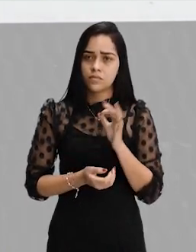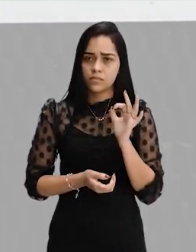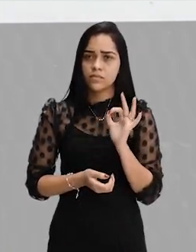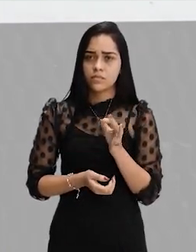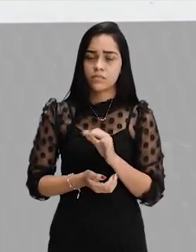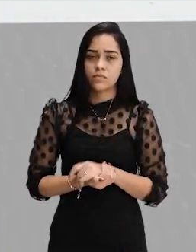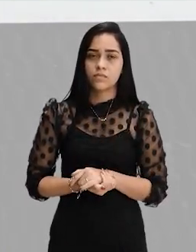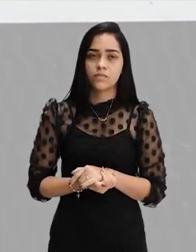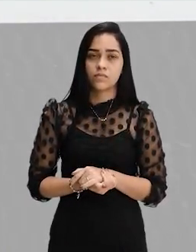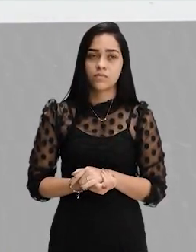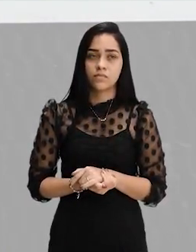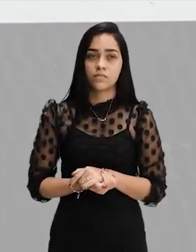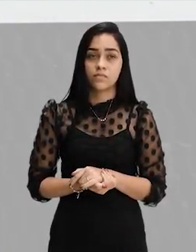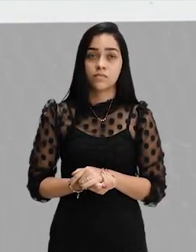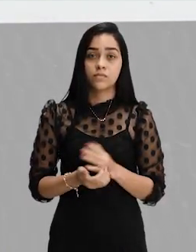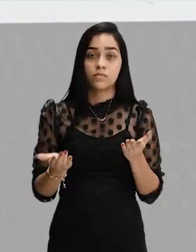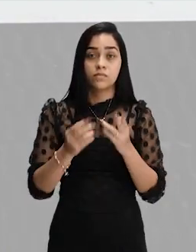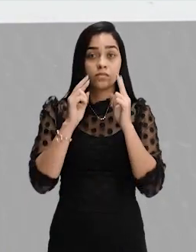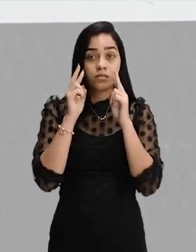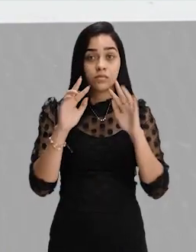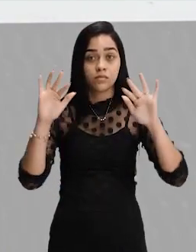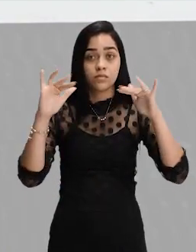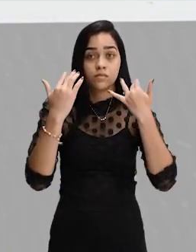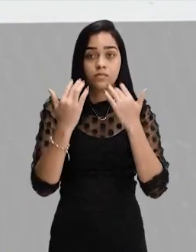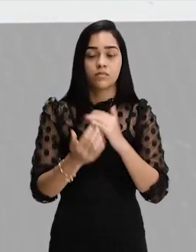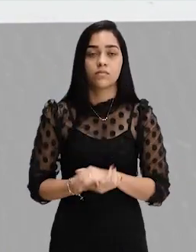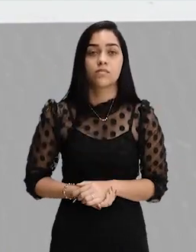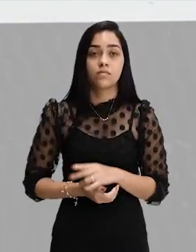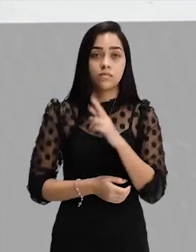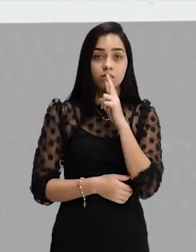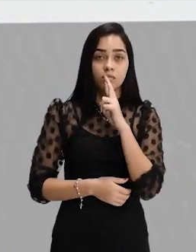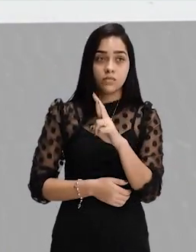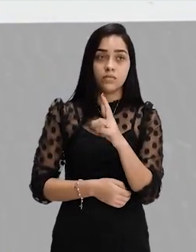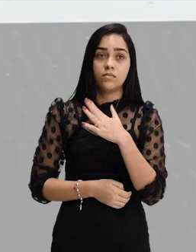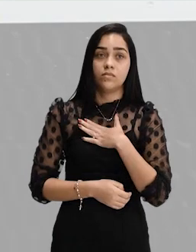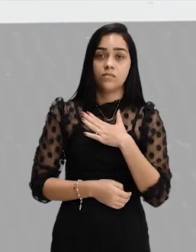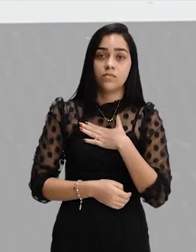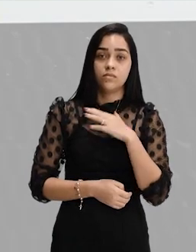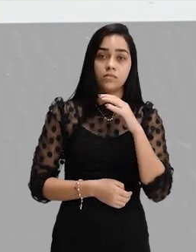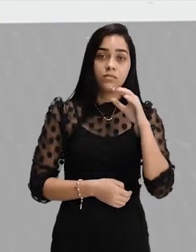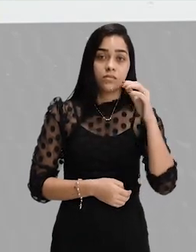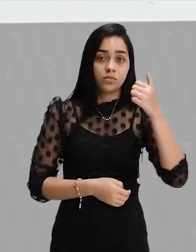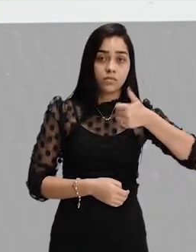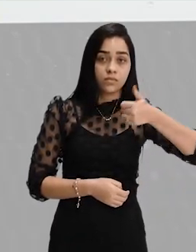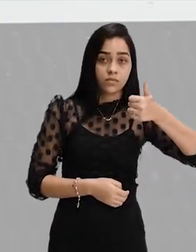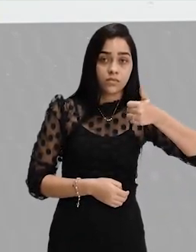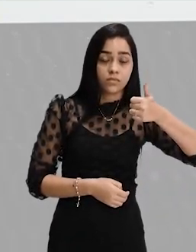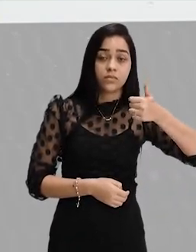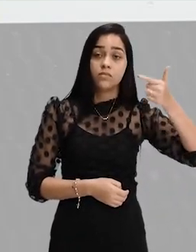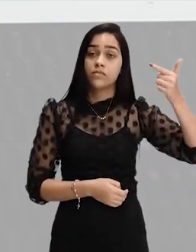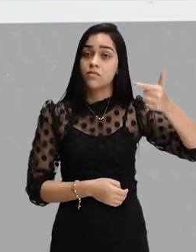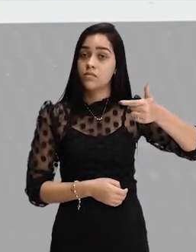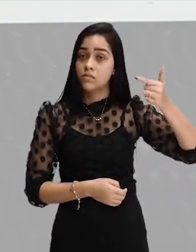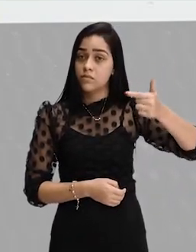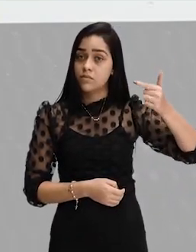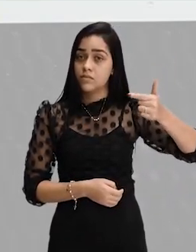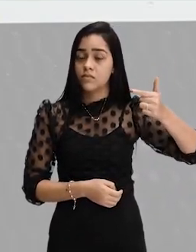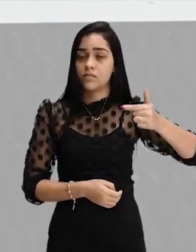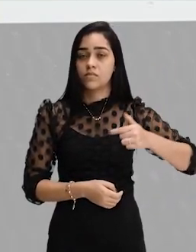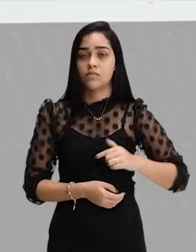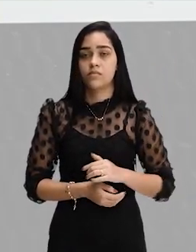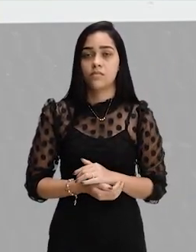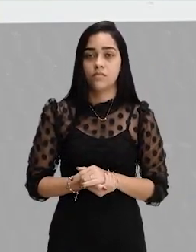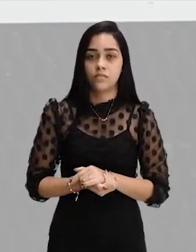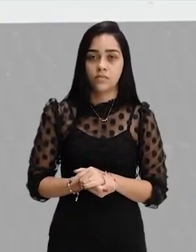Certo? Pessoal, agora vamos lá. Essa é a solução da minha inequação 1. Essa aqui é a solução da